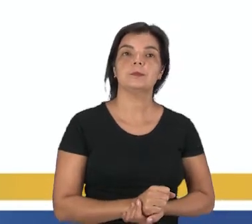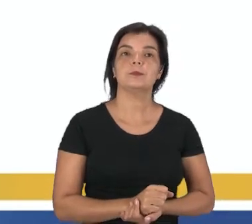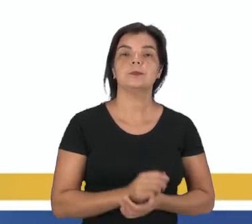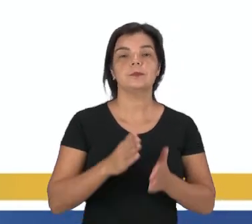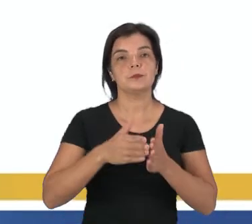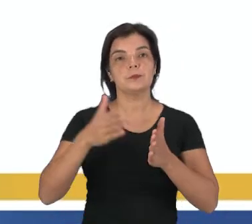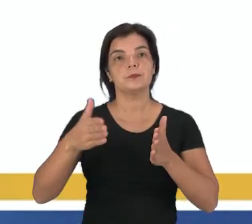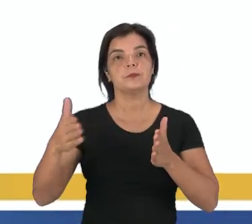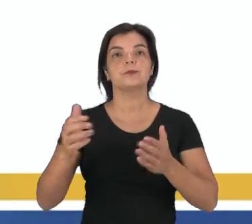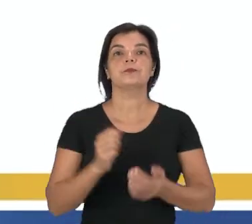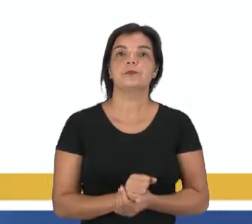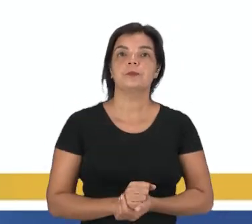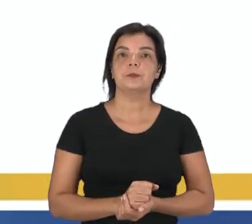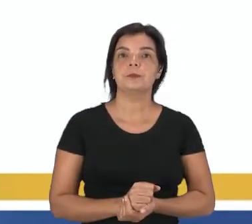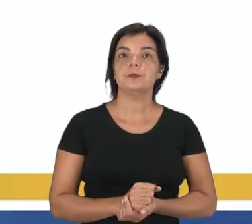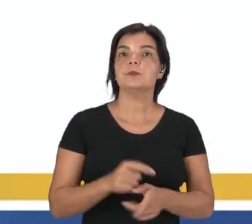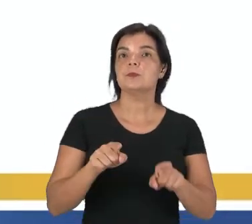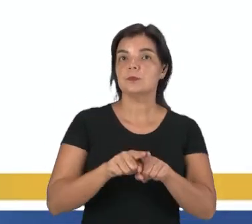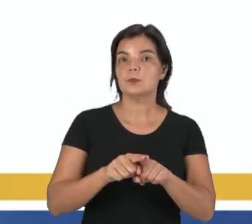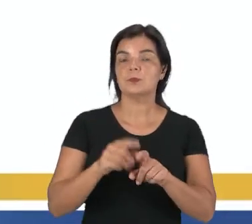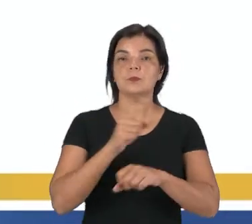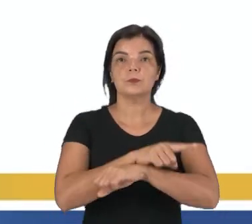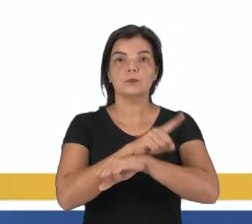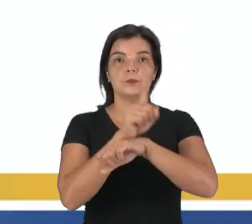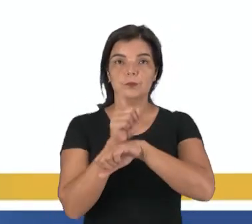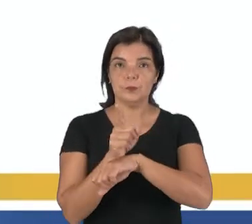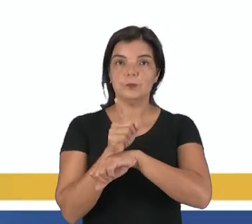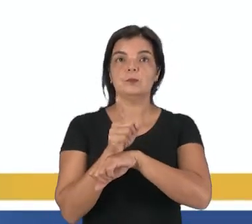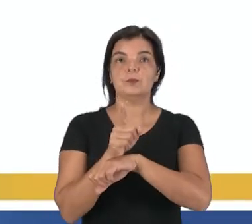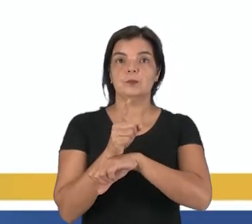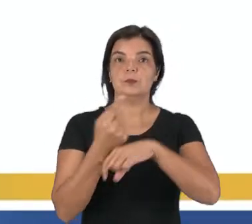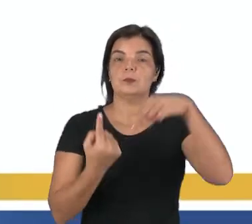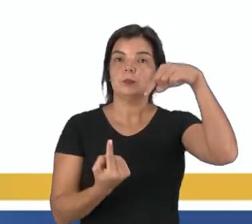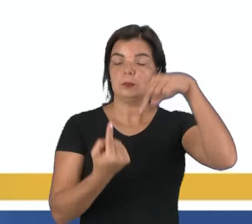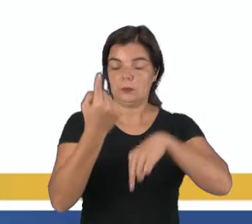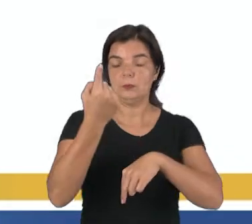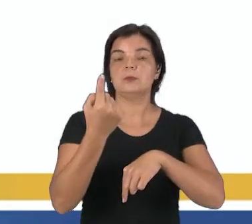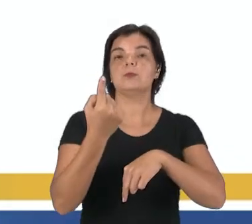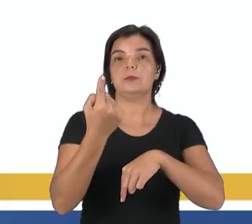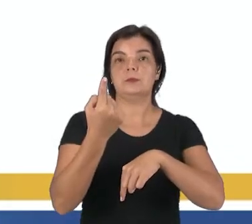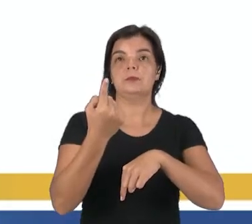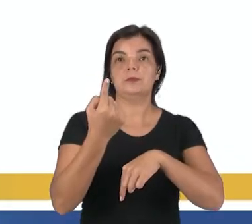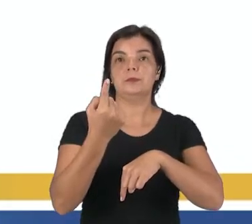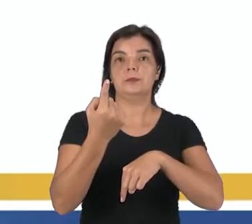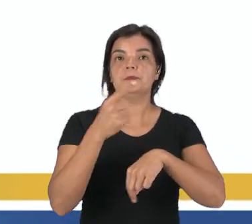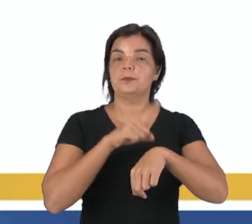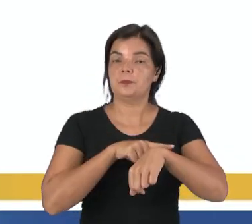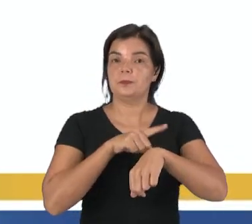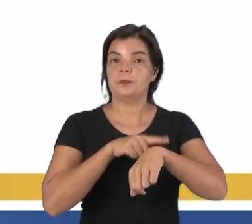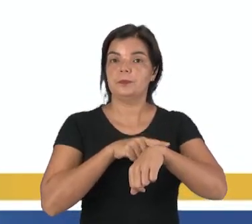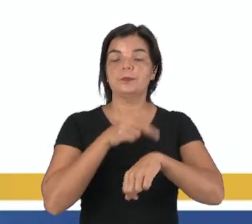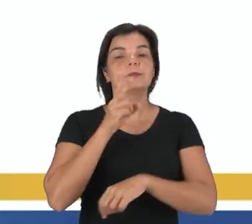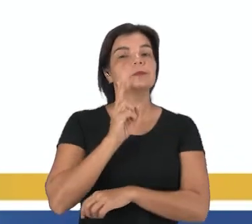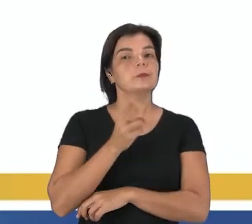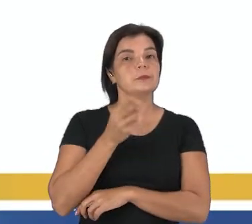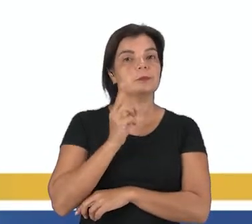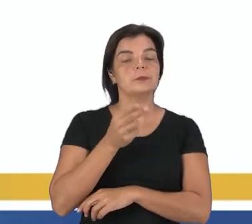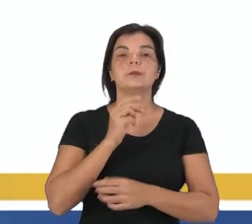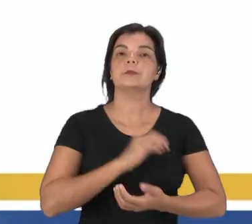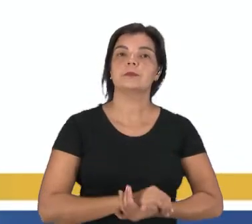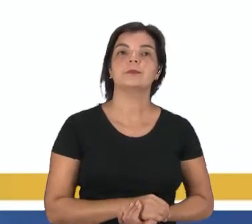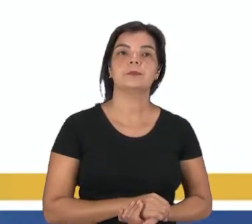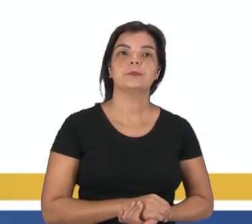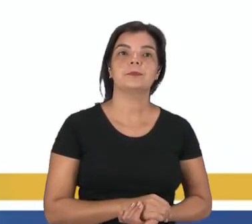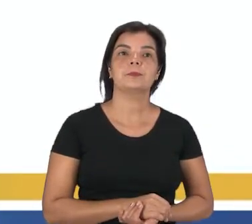assim sucessivamente. A razão entre o valor da velocidade média e o inverso do valor correspondente ao tempo gasto é